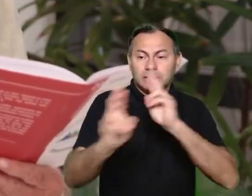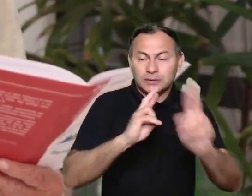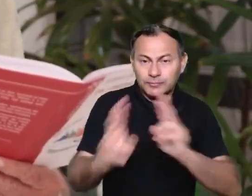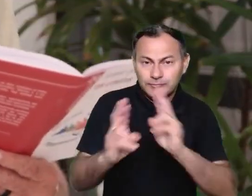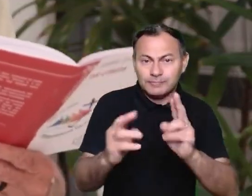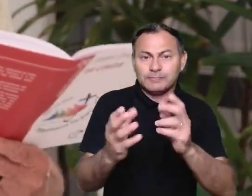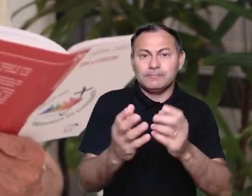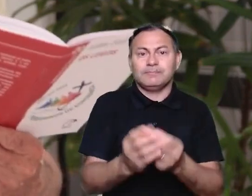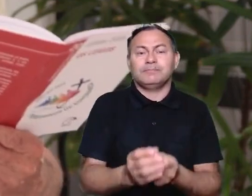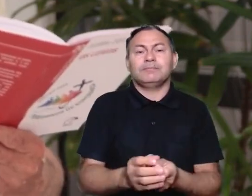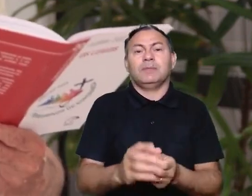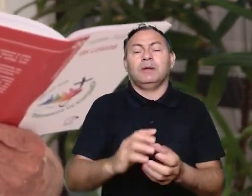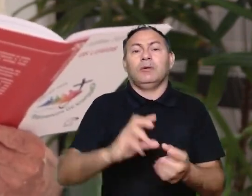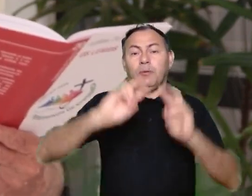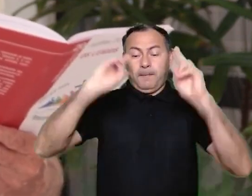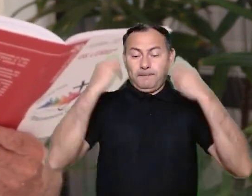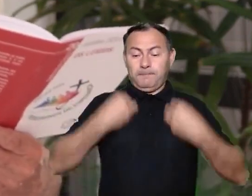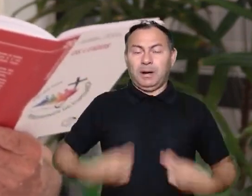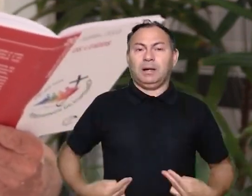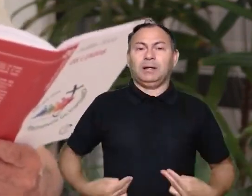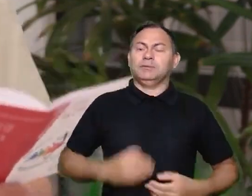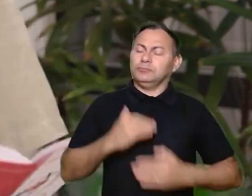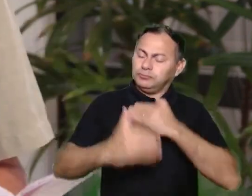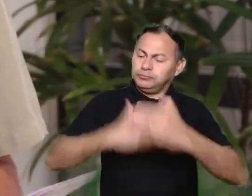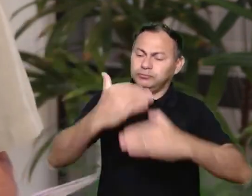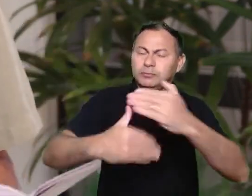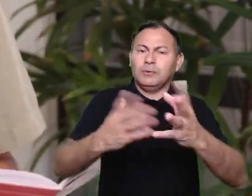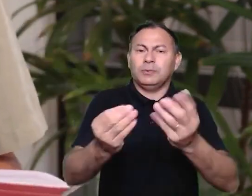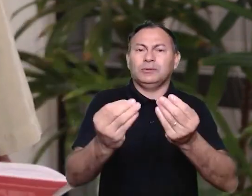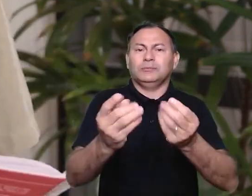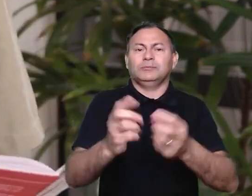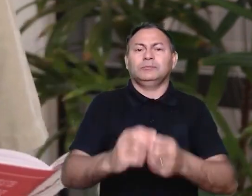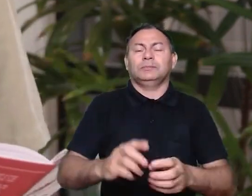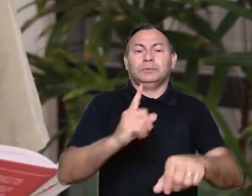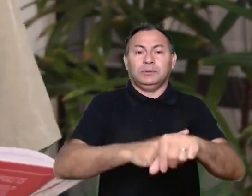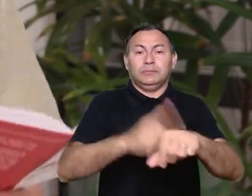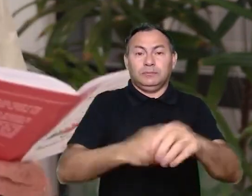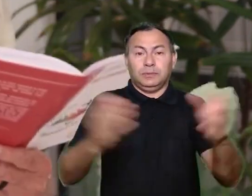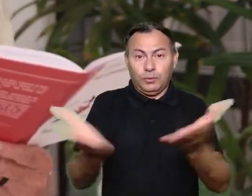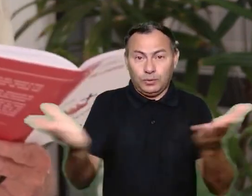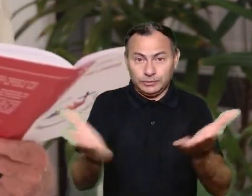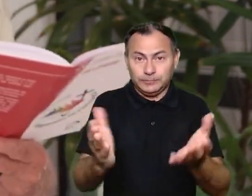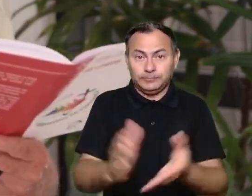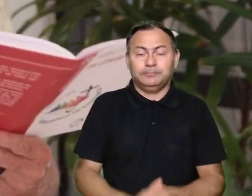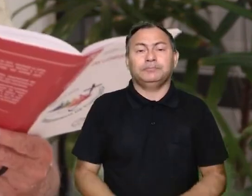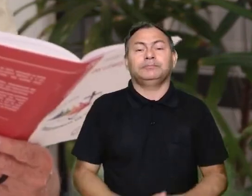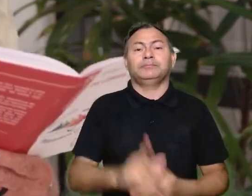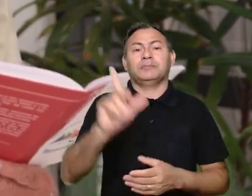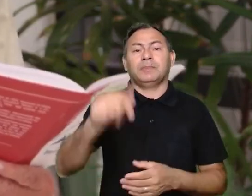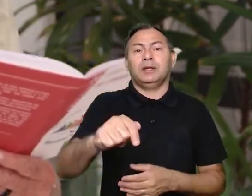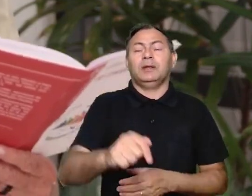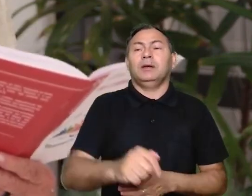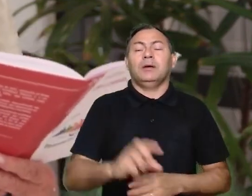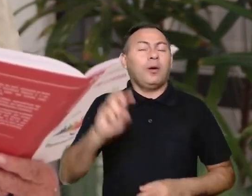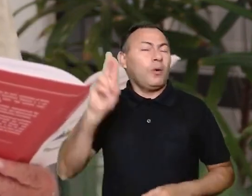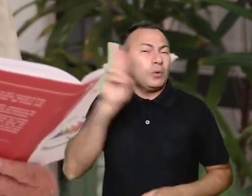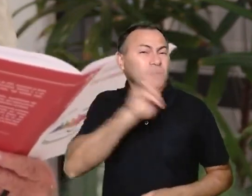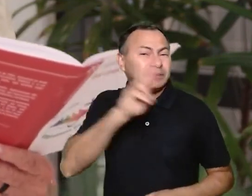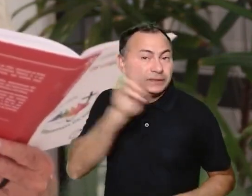nossas relações, né, humanas tem se desgastado muito nos tempos atuais, é